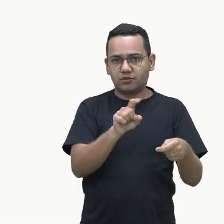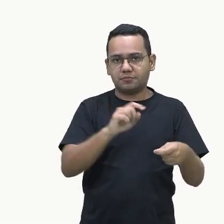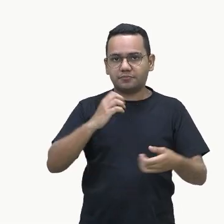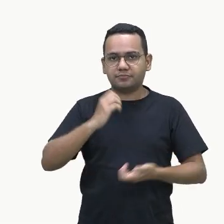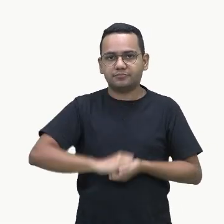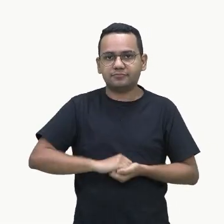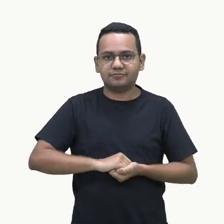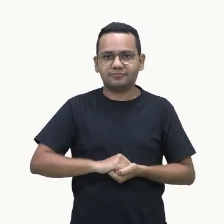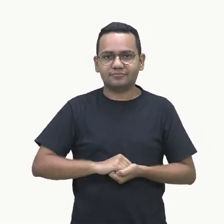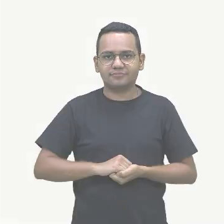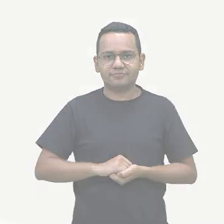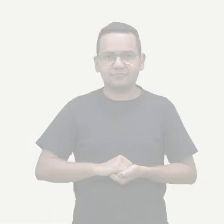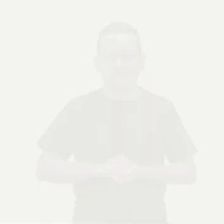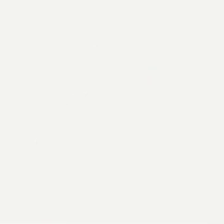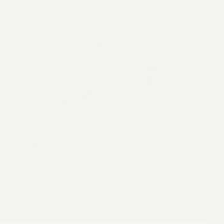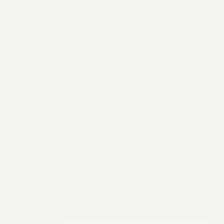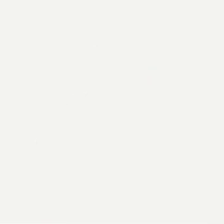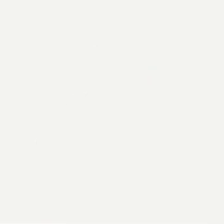Ok?